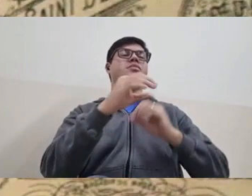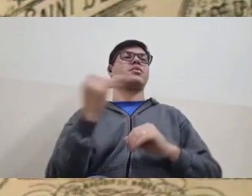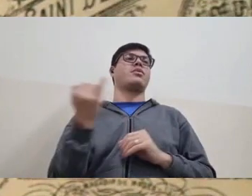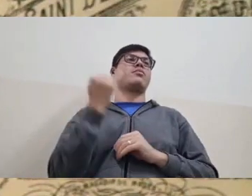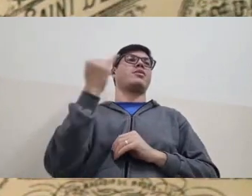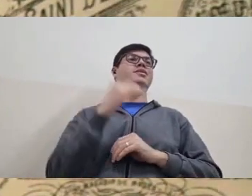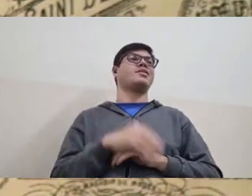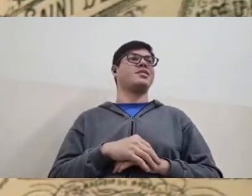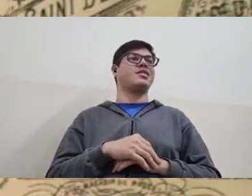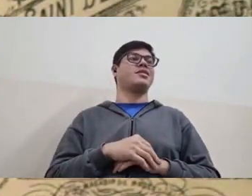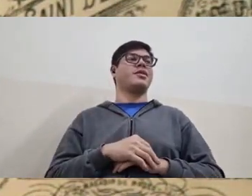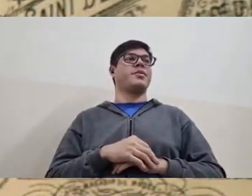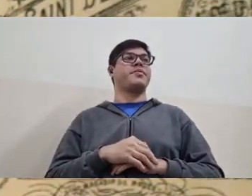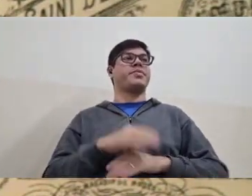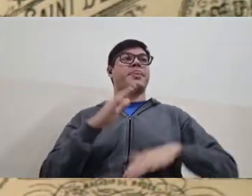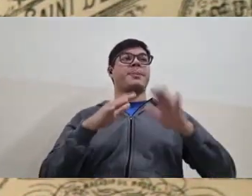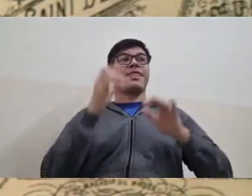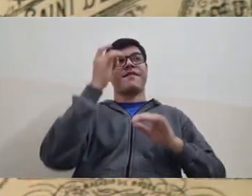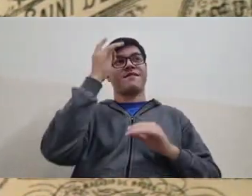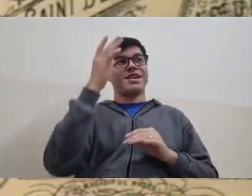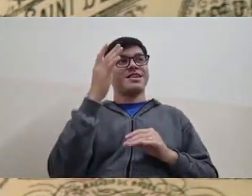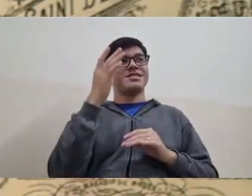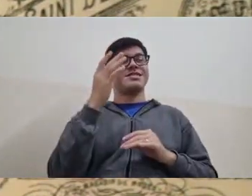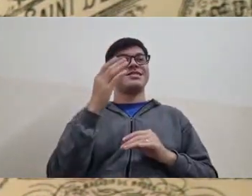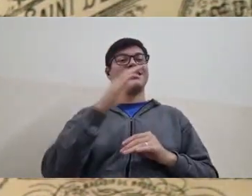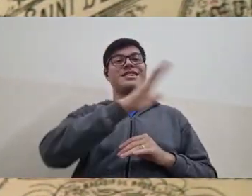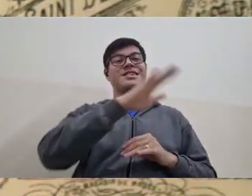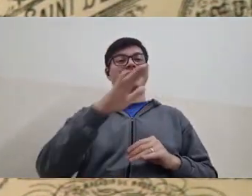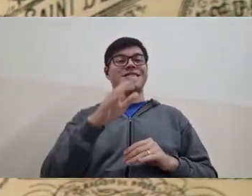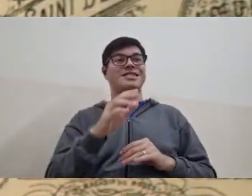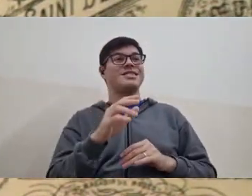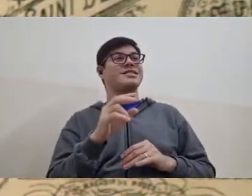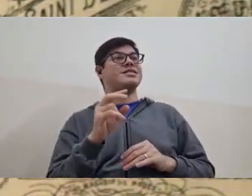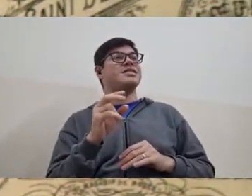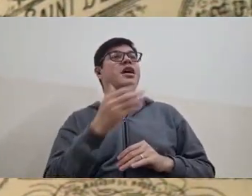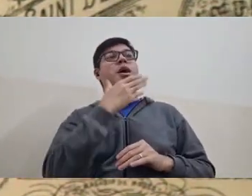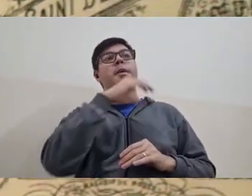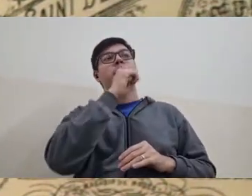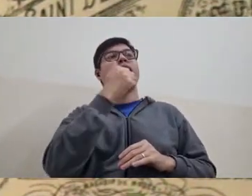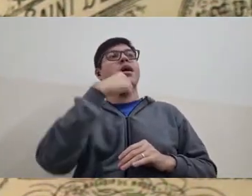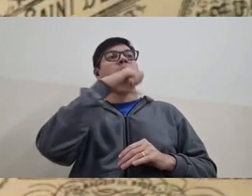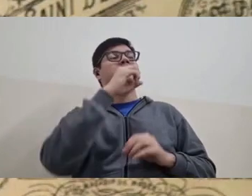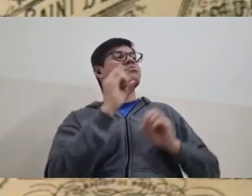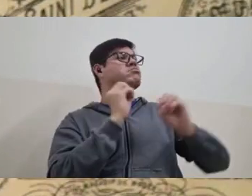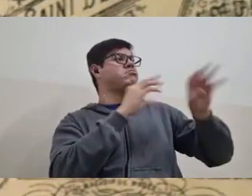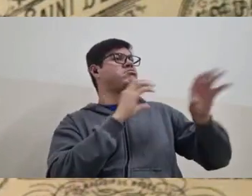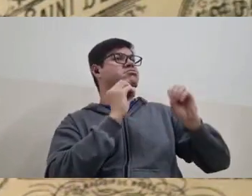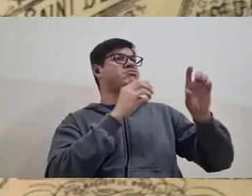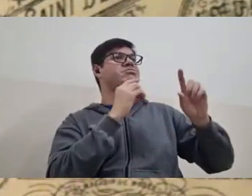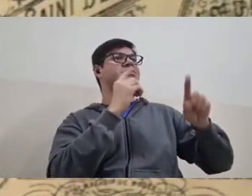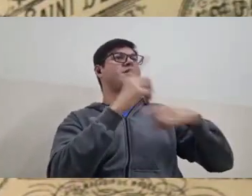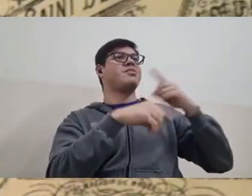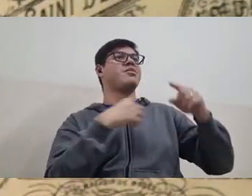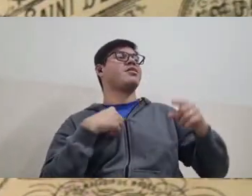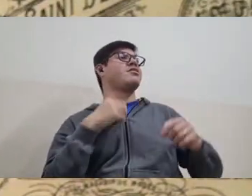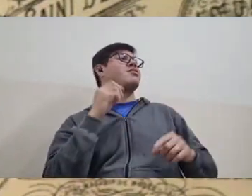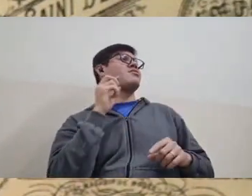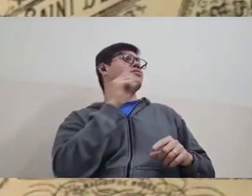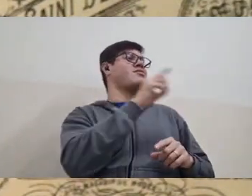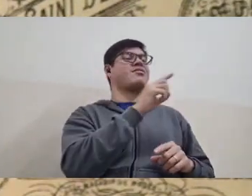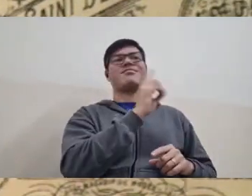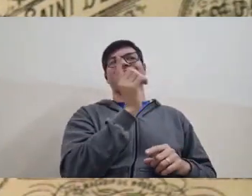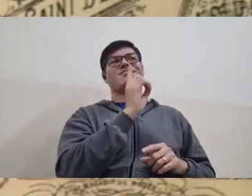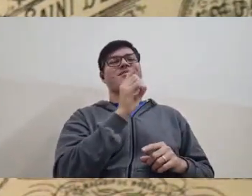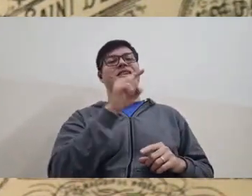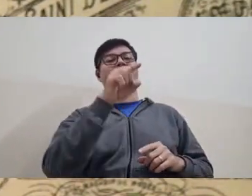para você, é mais fácil a criança chegar e ensinar o pai e a mãe do que a gente ir lá e falar para o pai e para a mãe como deve ser feito. E eu